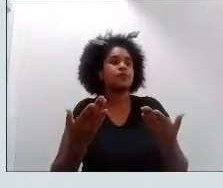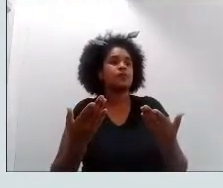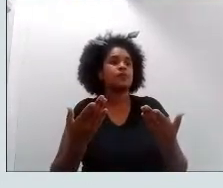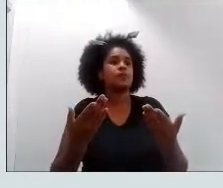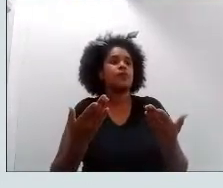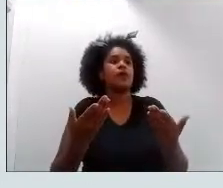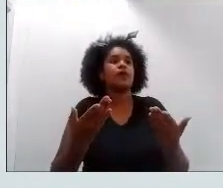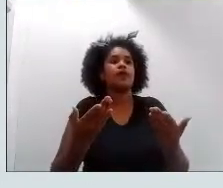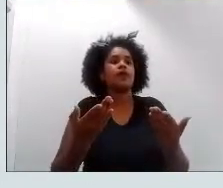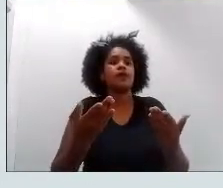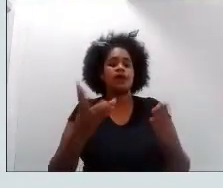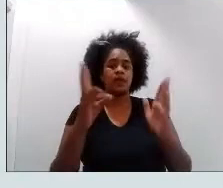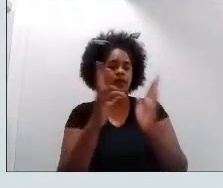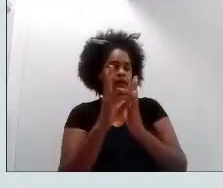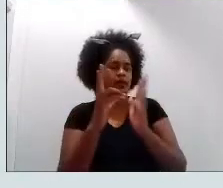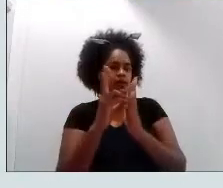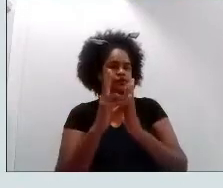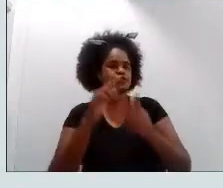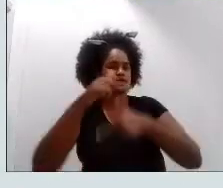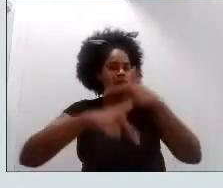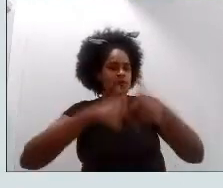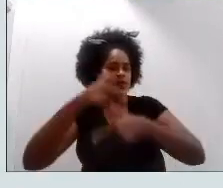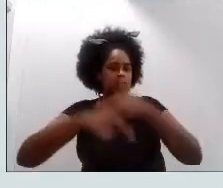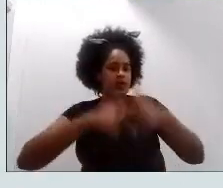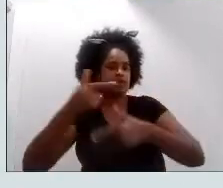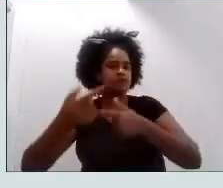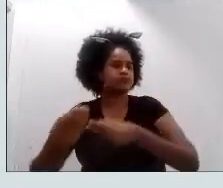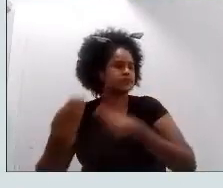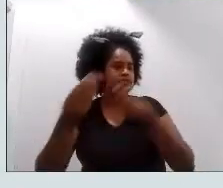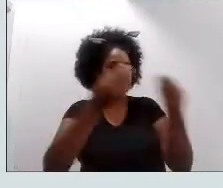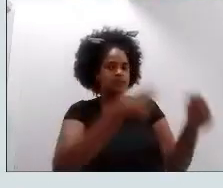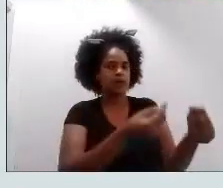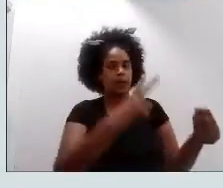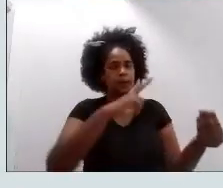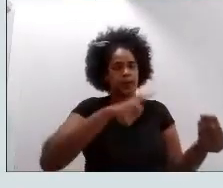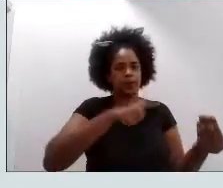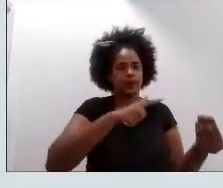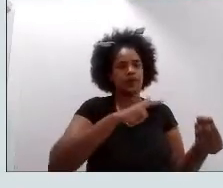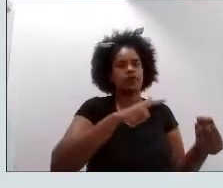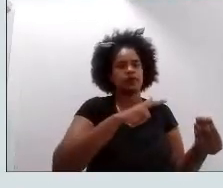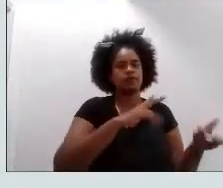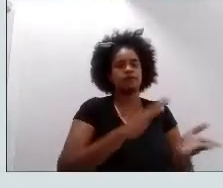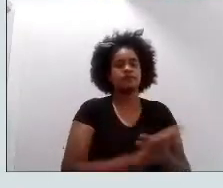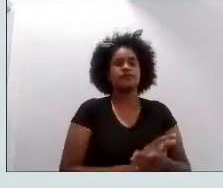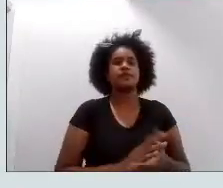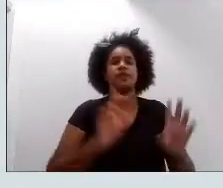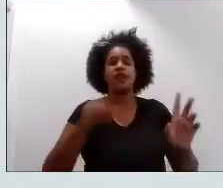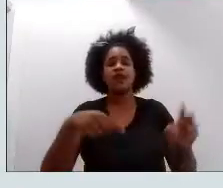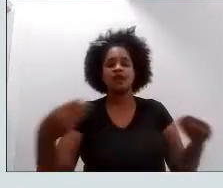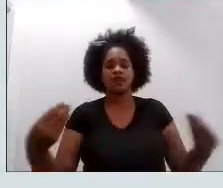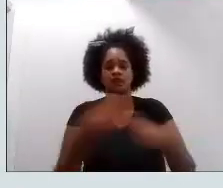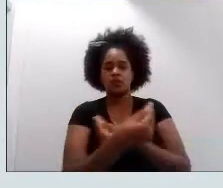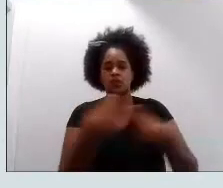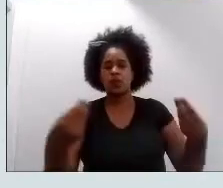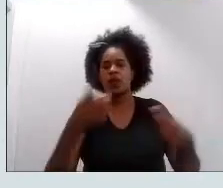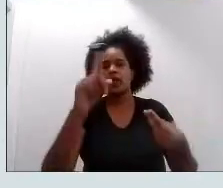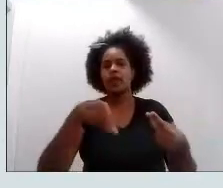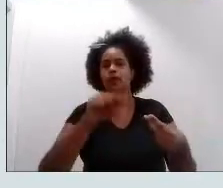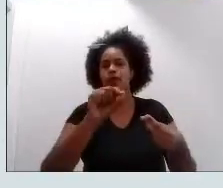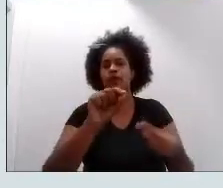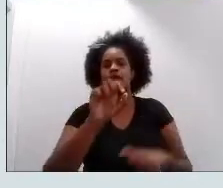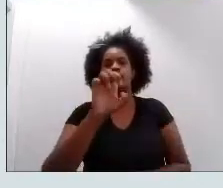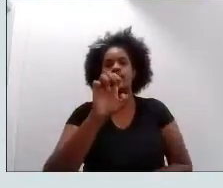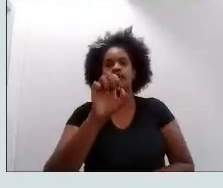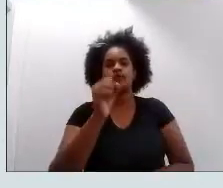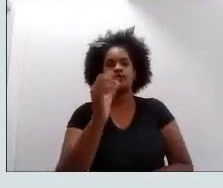a terra para os portugueses. Esse sistema de troca, né, que a gente chama de escambo, eles também